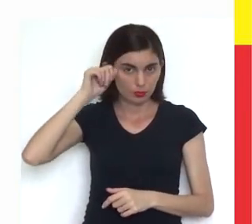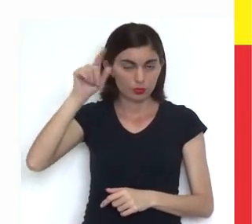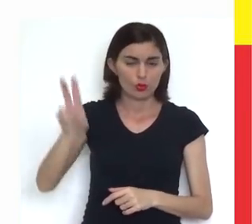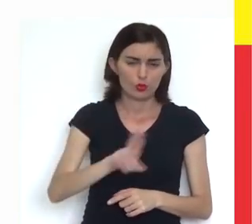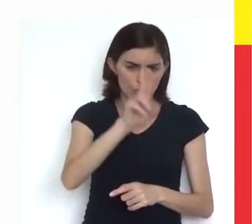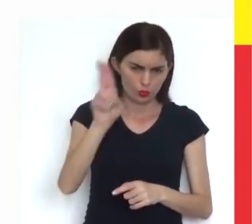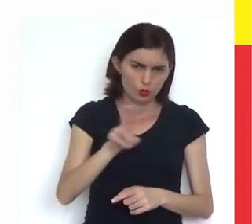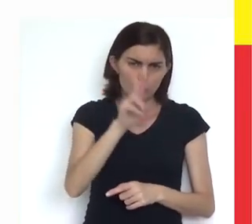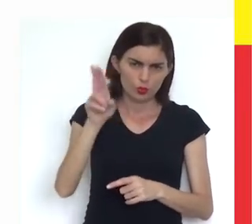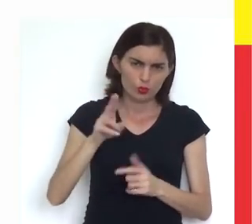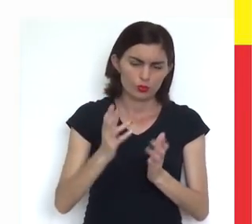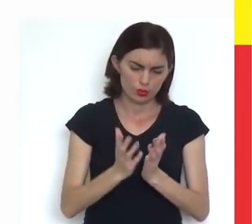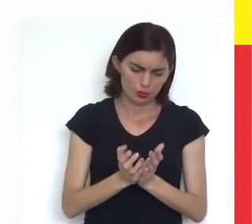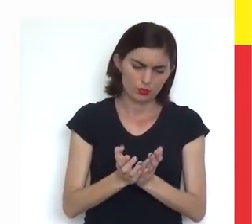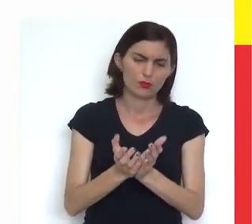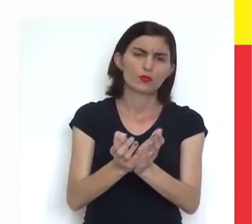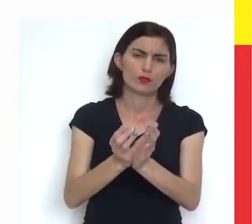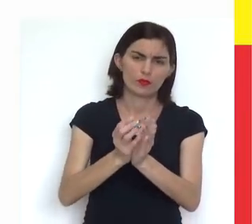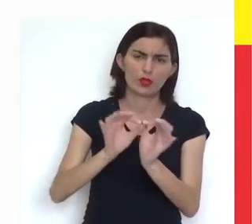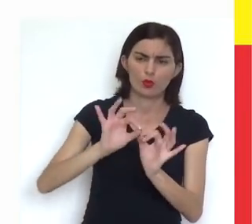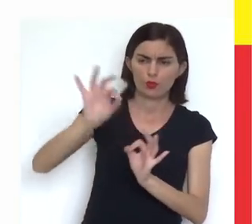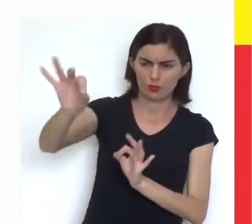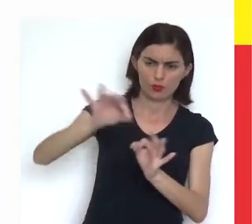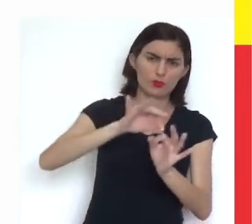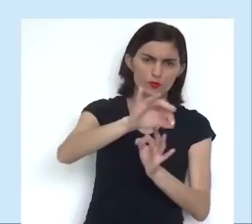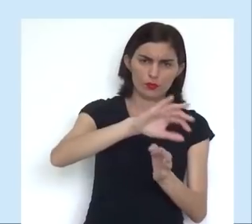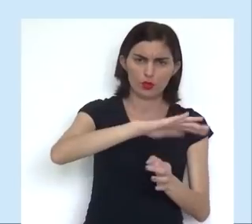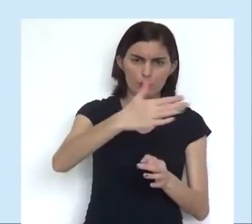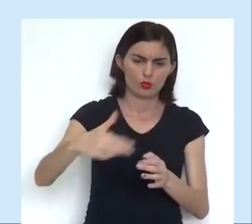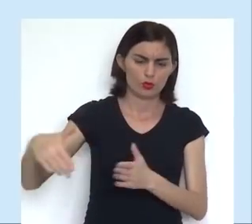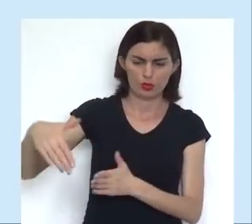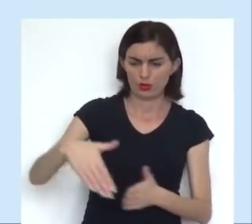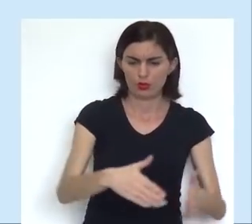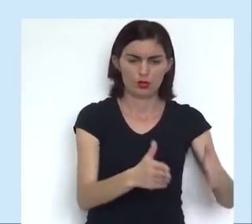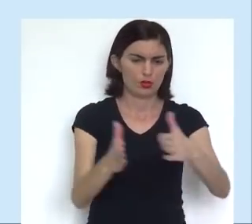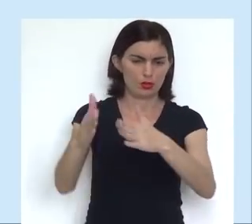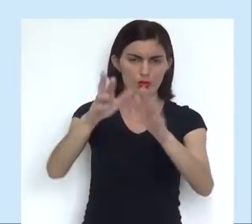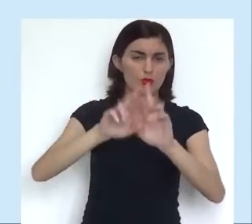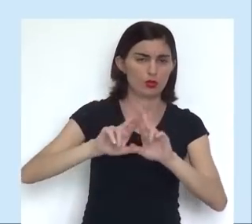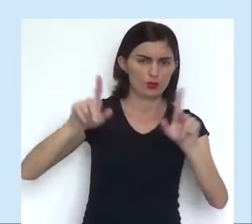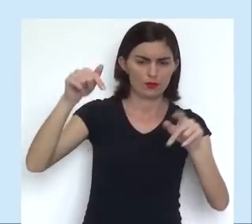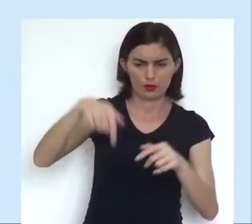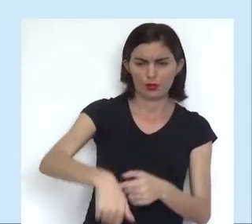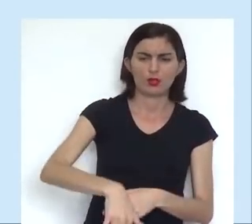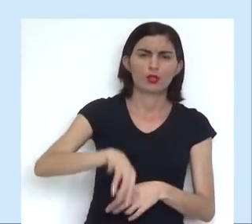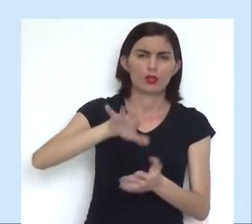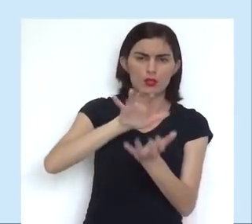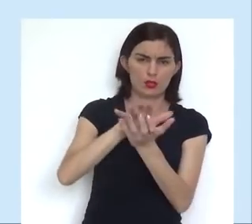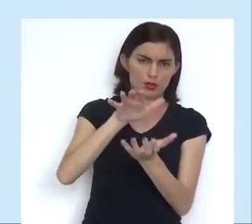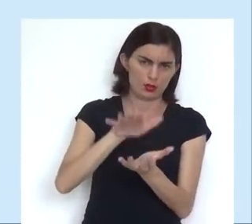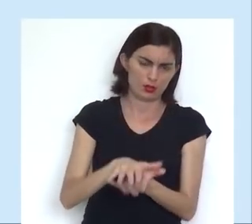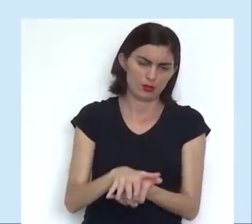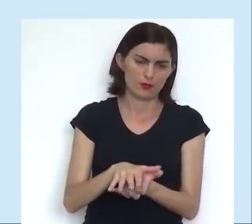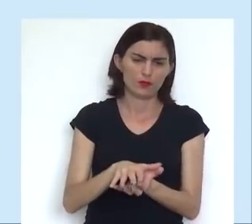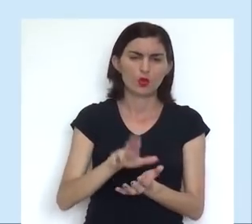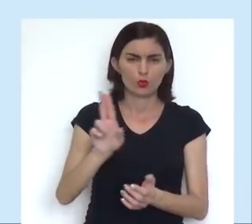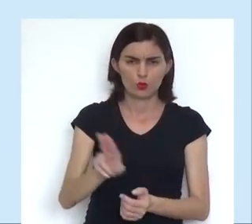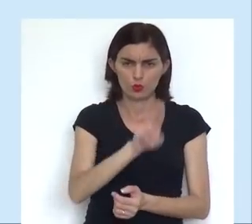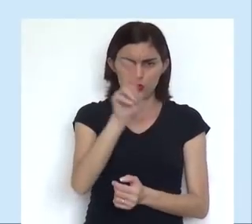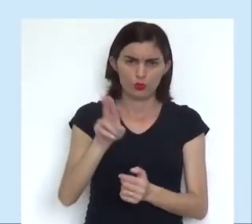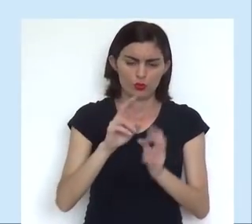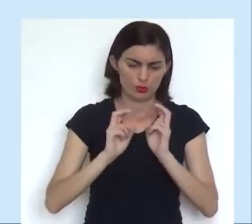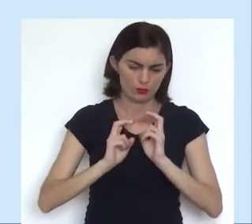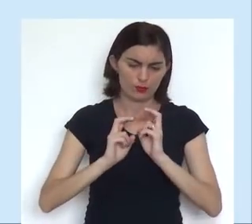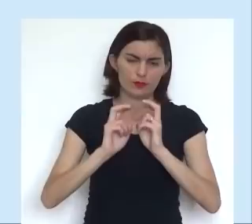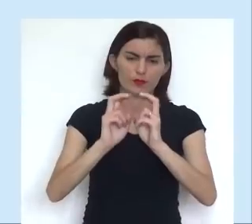tá? Eles utilizam essas embarcações aí para se deslocar entre os rios, tá? Diferente daqui da região metropolitana do Recife, que